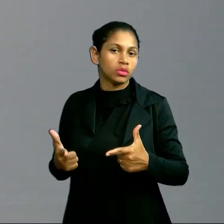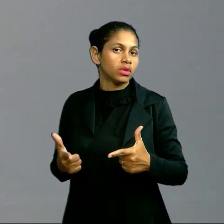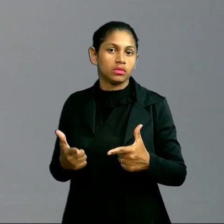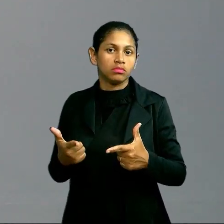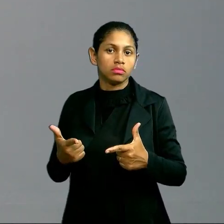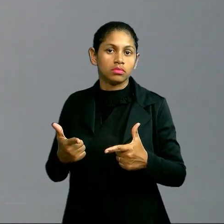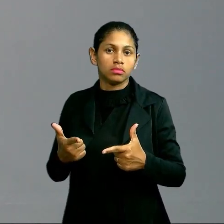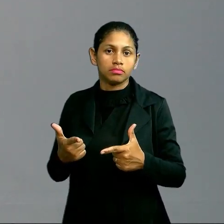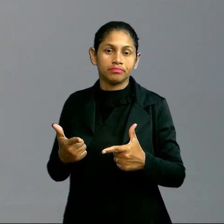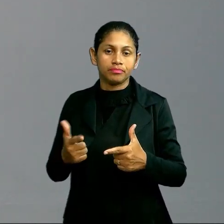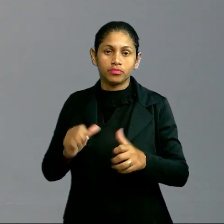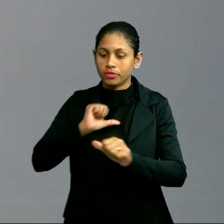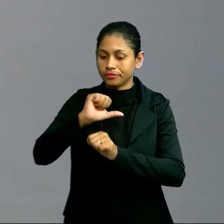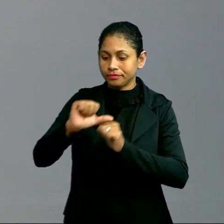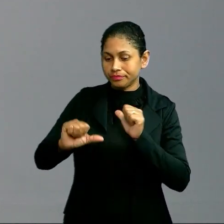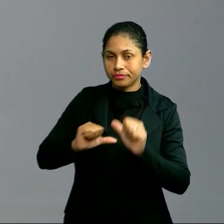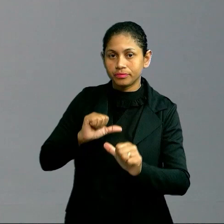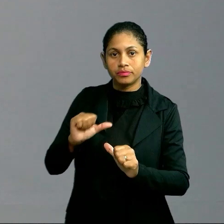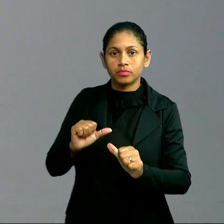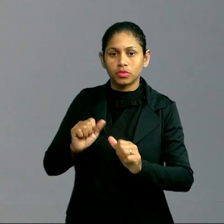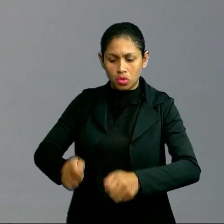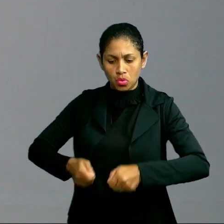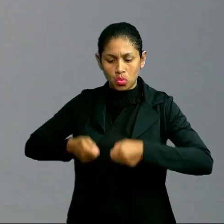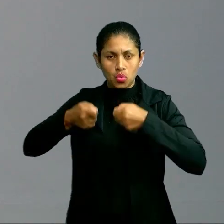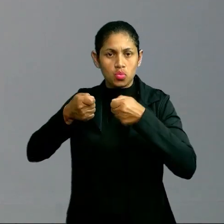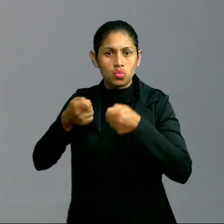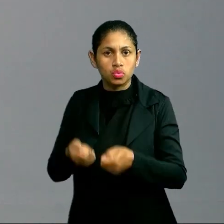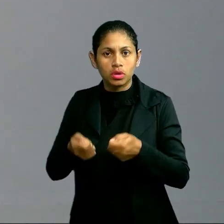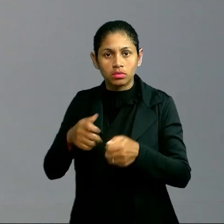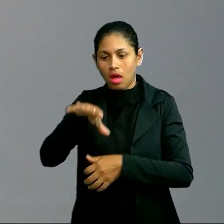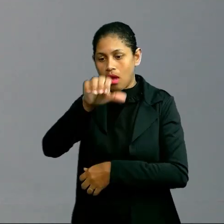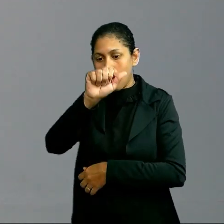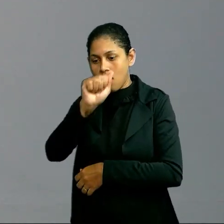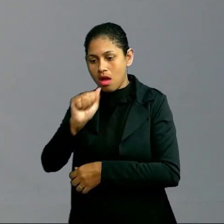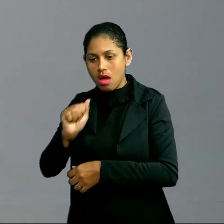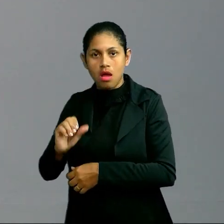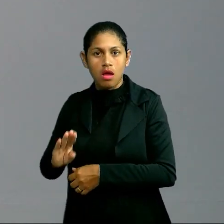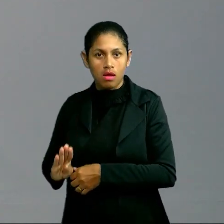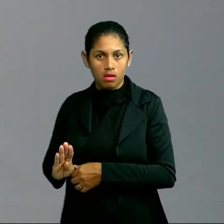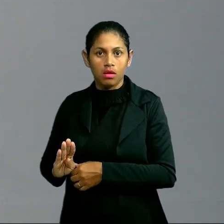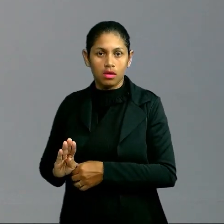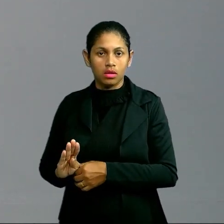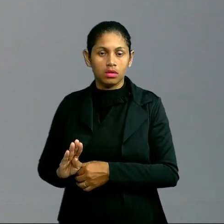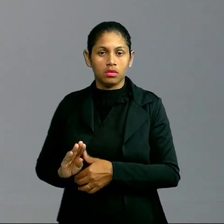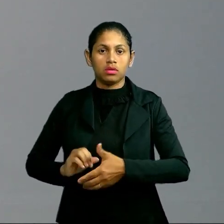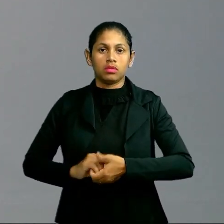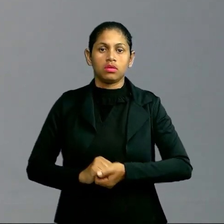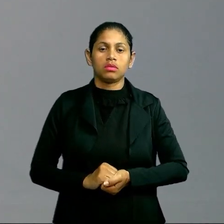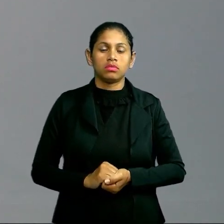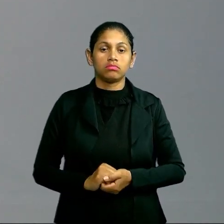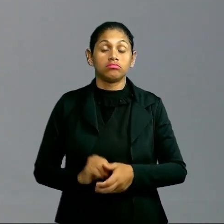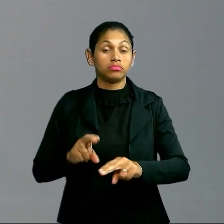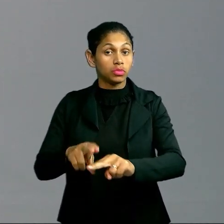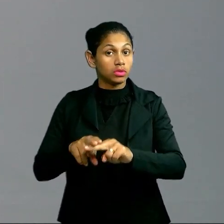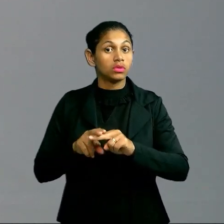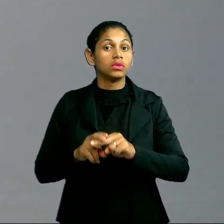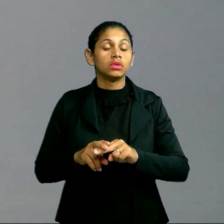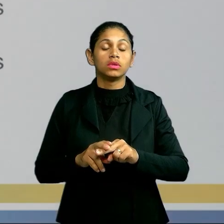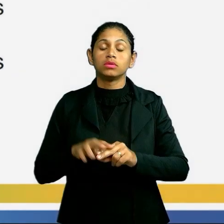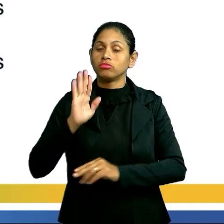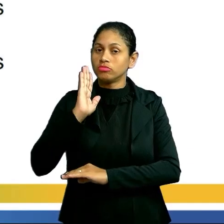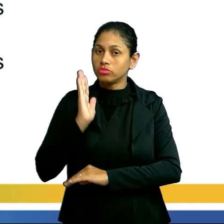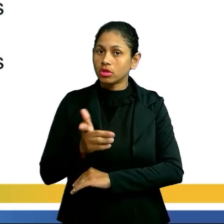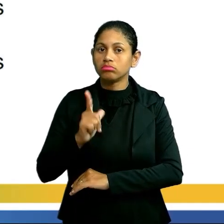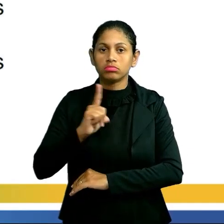variação nessa medida e nenhuma força sendo exercida sobre esse segmento A e B. Dessa forma, temos aqui já como